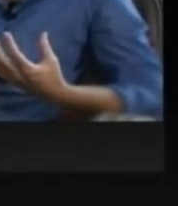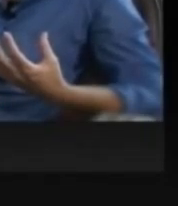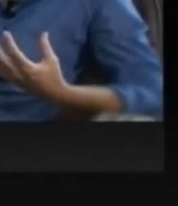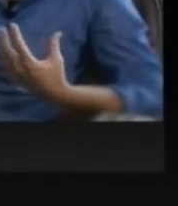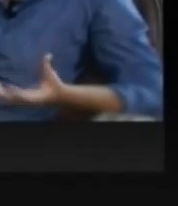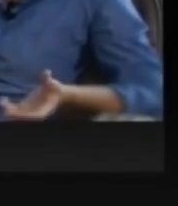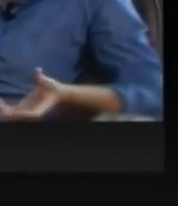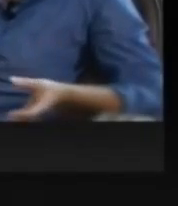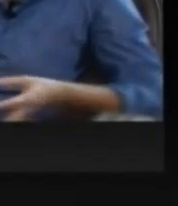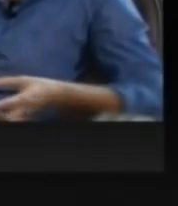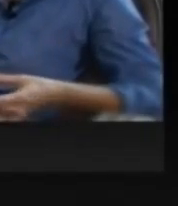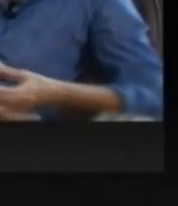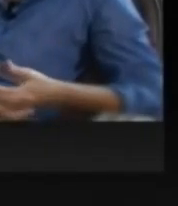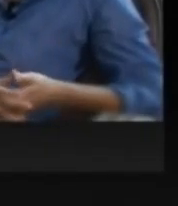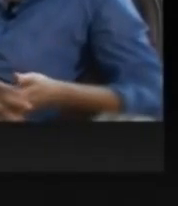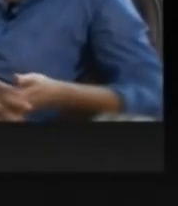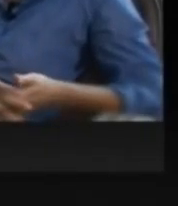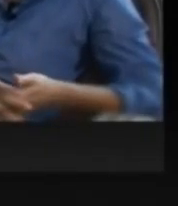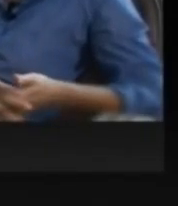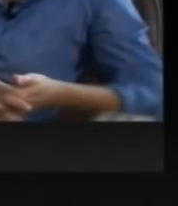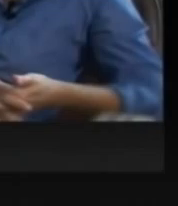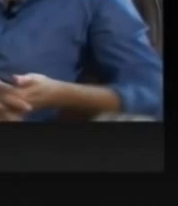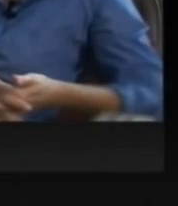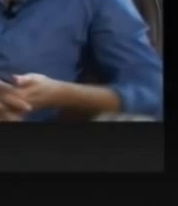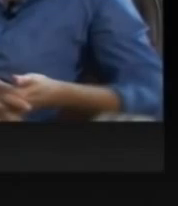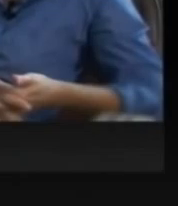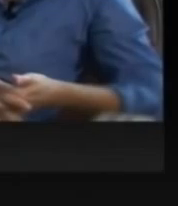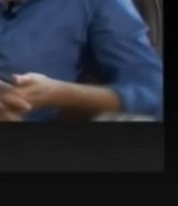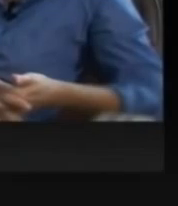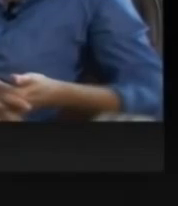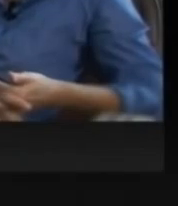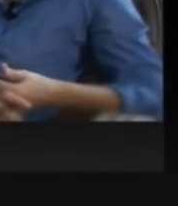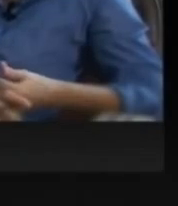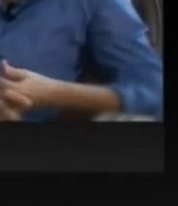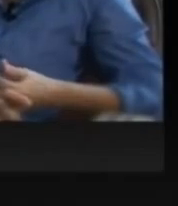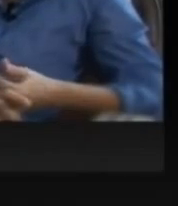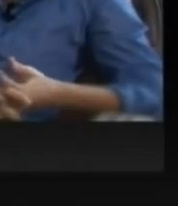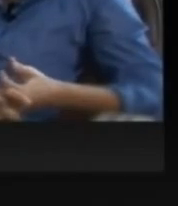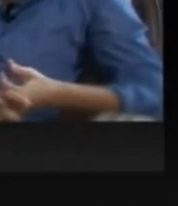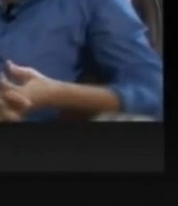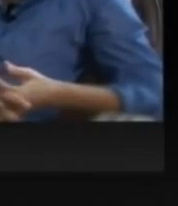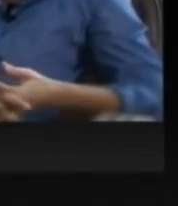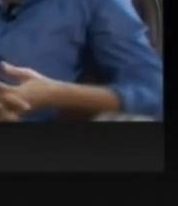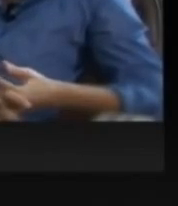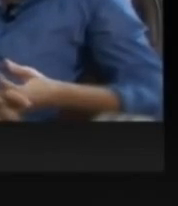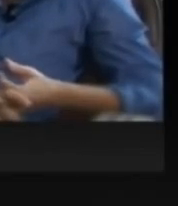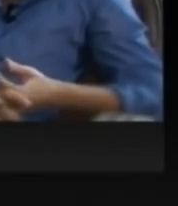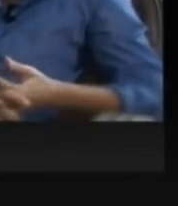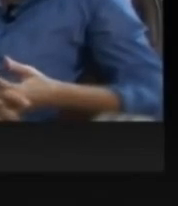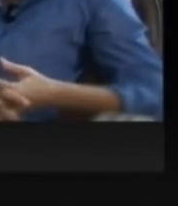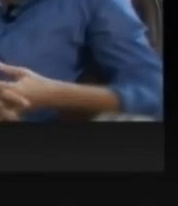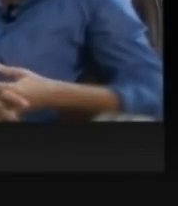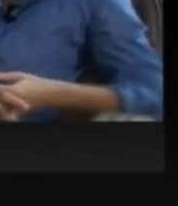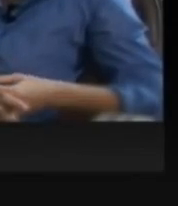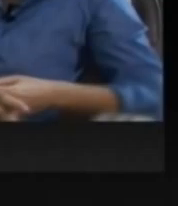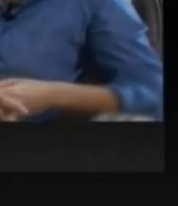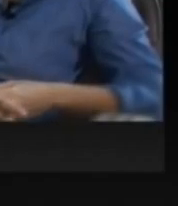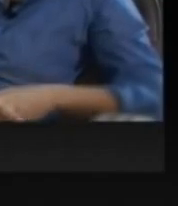você vê o mundo de uma maneira diferente. E nisso você contribui para o avanço do conhecimento, para o avanço da ciência.